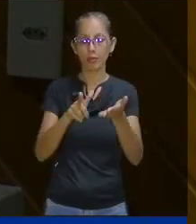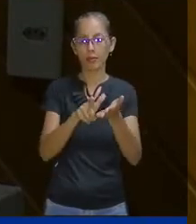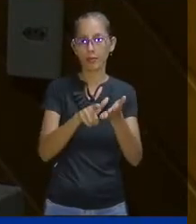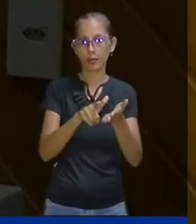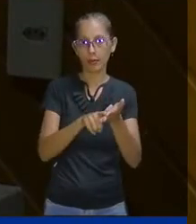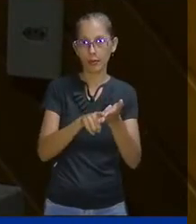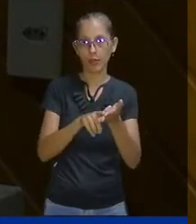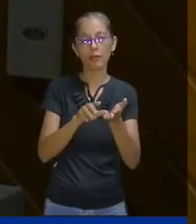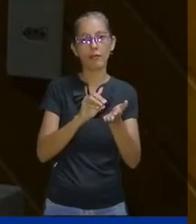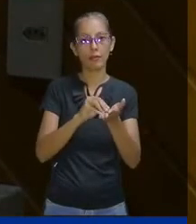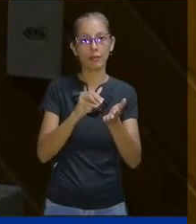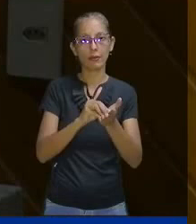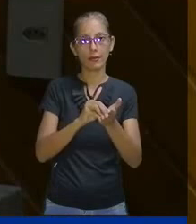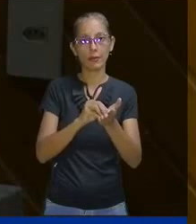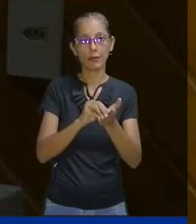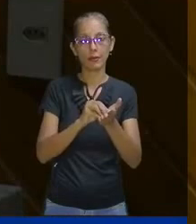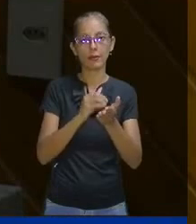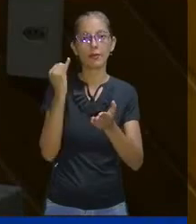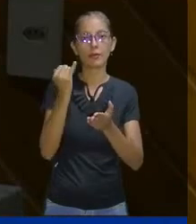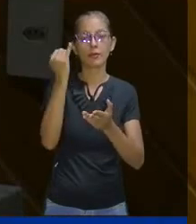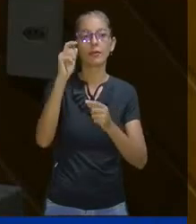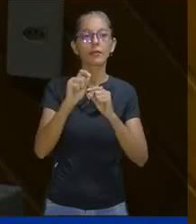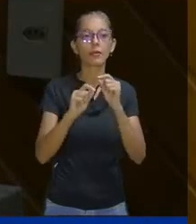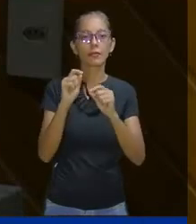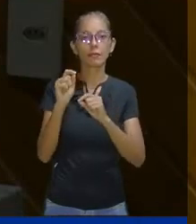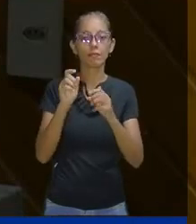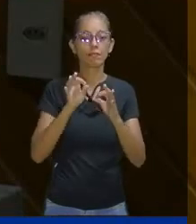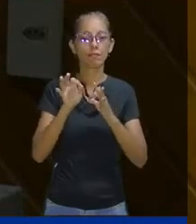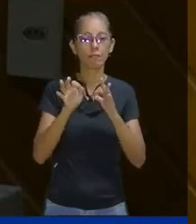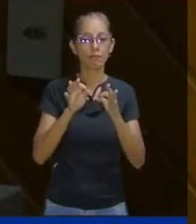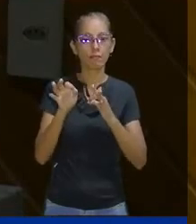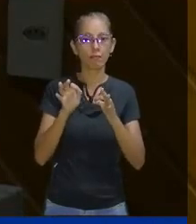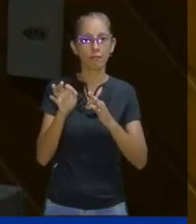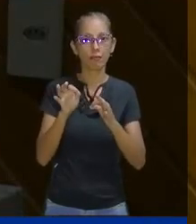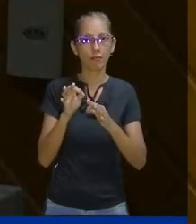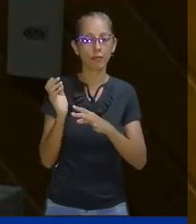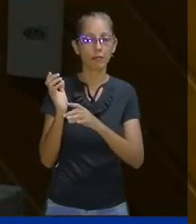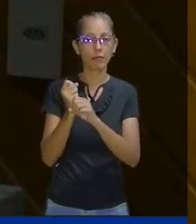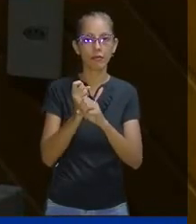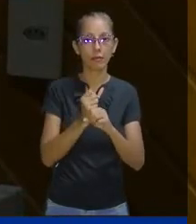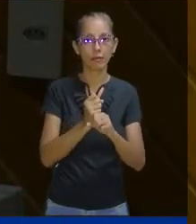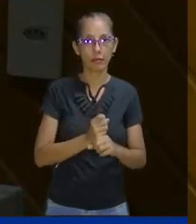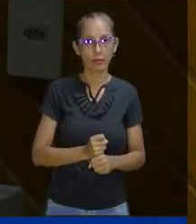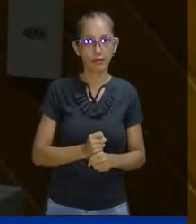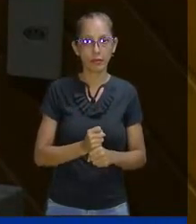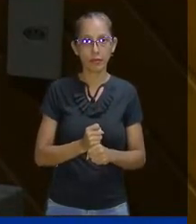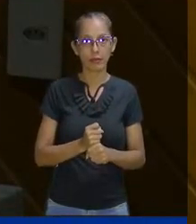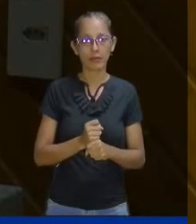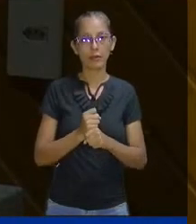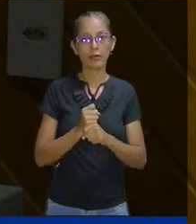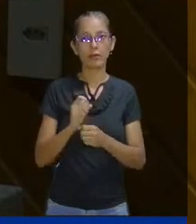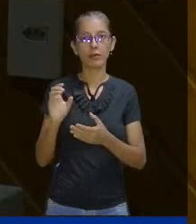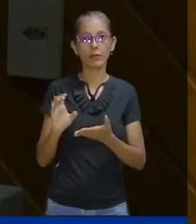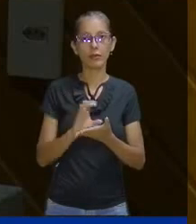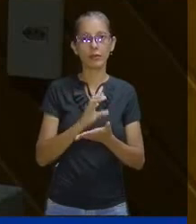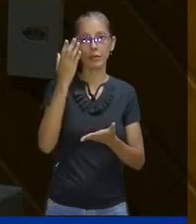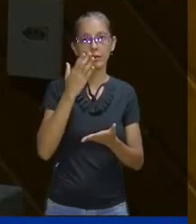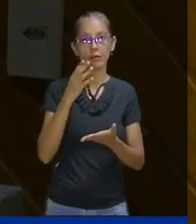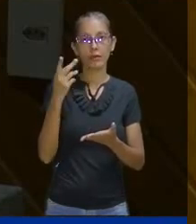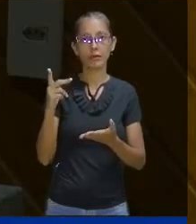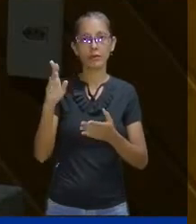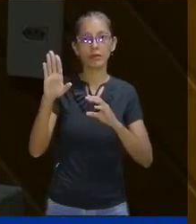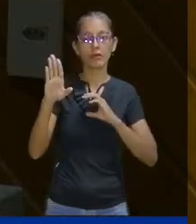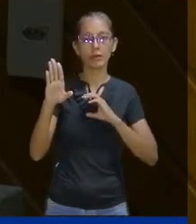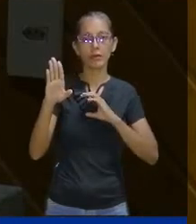recursos. No que tange à irregularidade em questão, apontada pelo parquê, anoto que, em que pese seja dever do